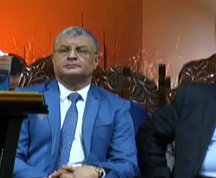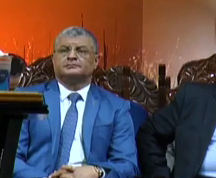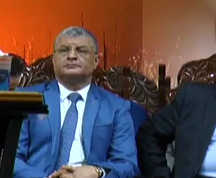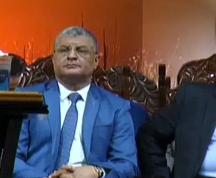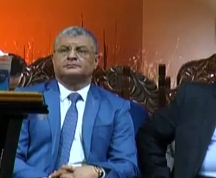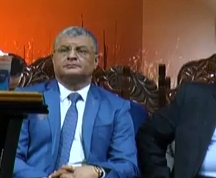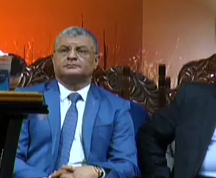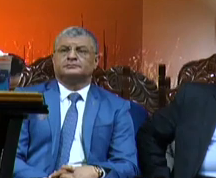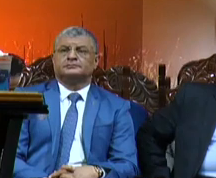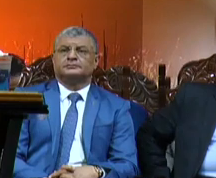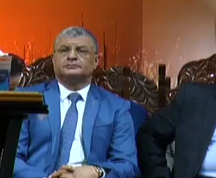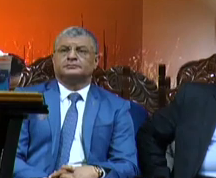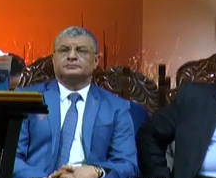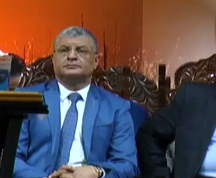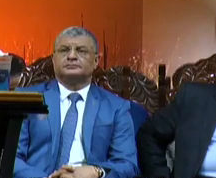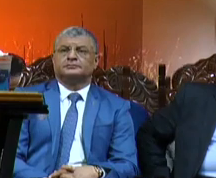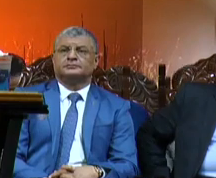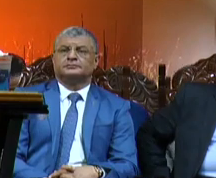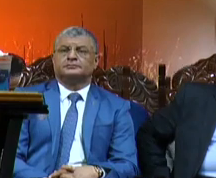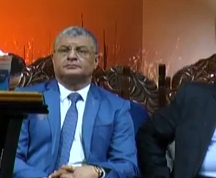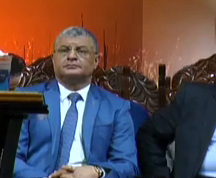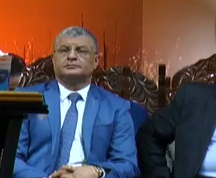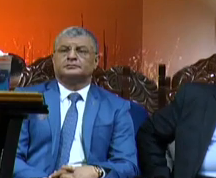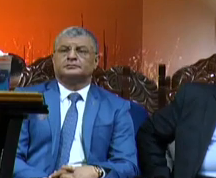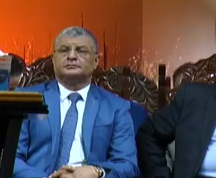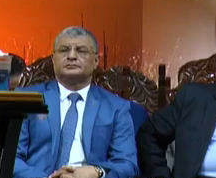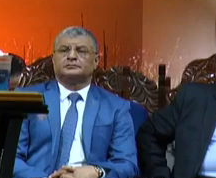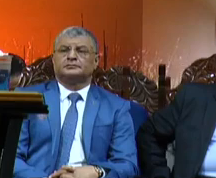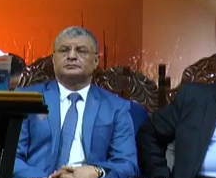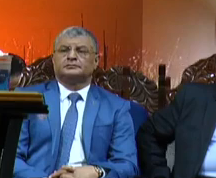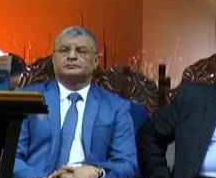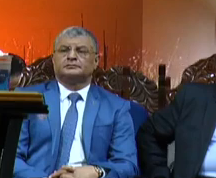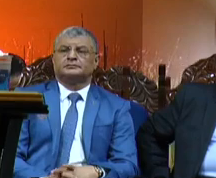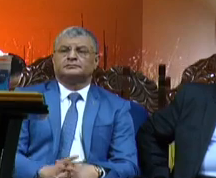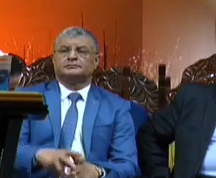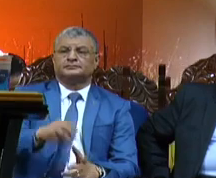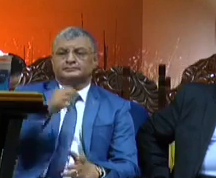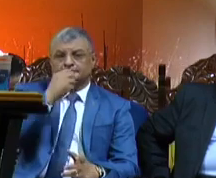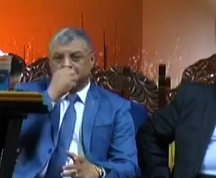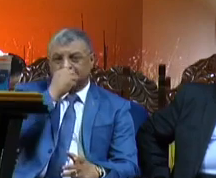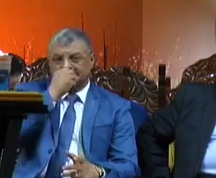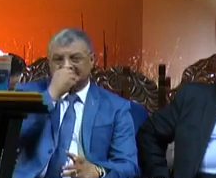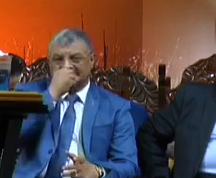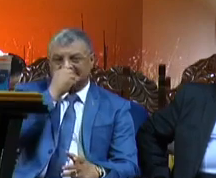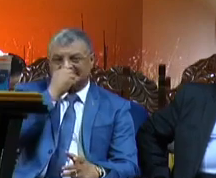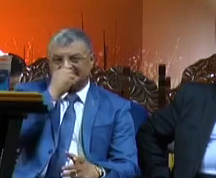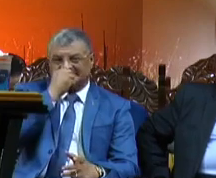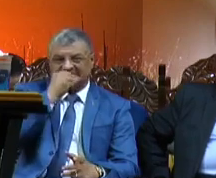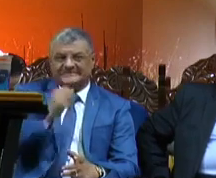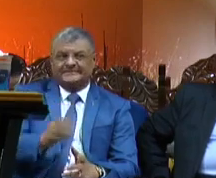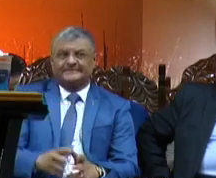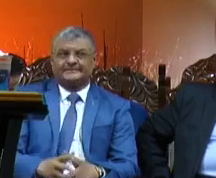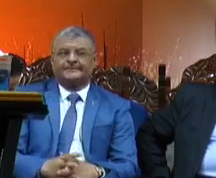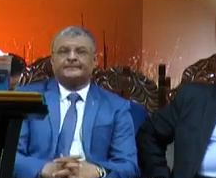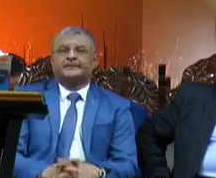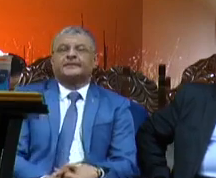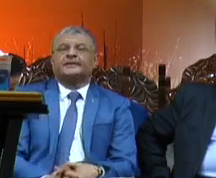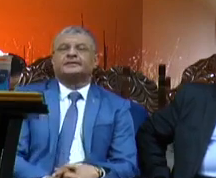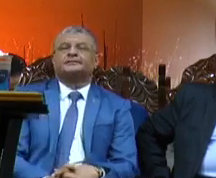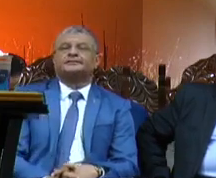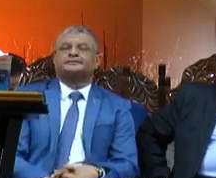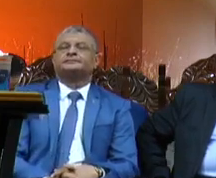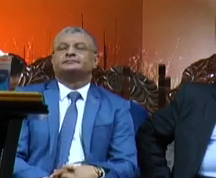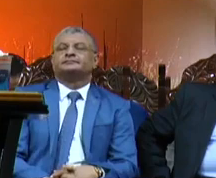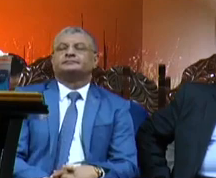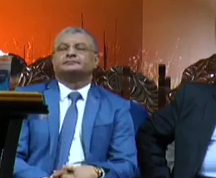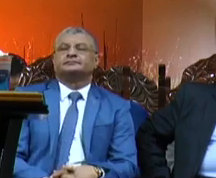escrevia, voltava um pouquinho. Tem gente fazendo assim porque está lembrando, né? Aí apertava o para voltar um pouco,